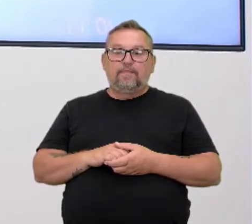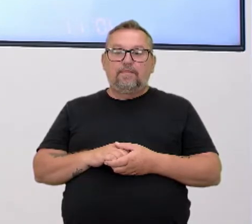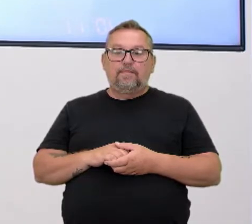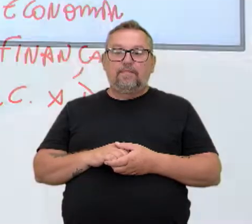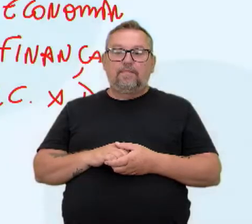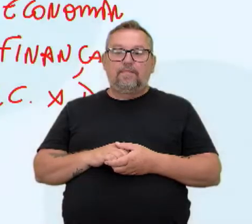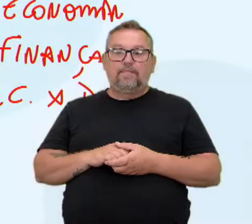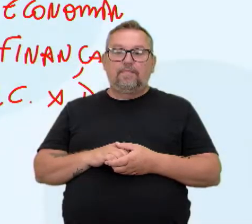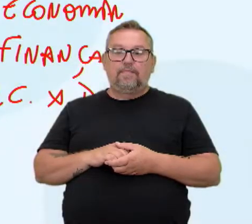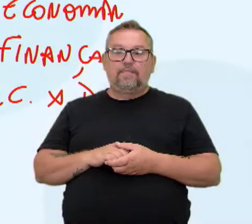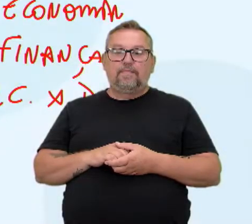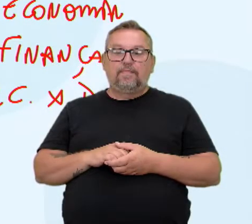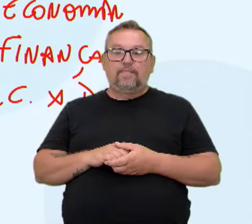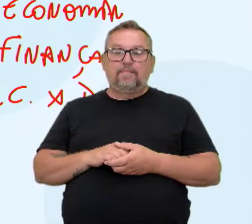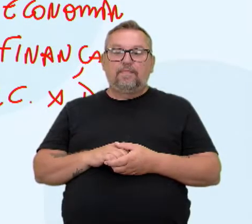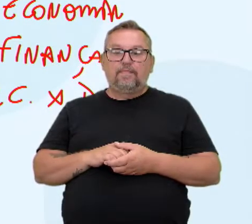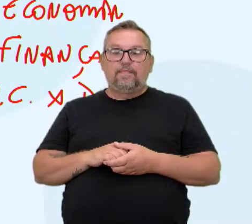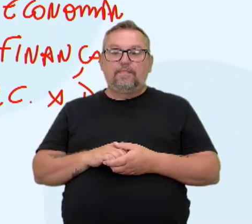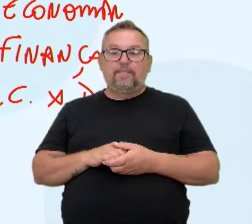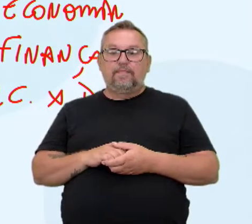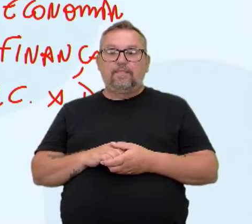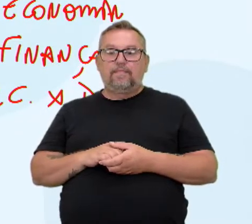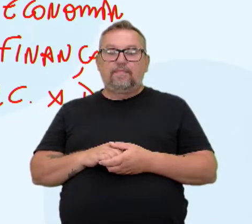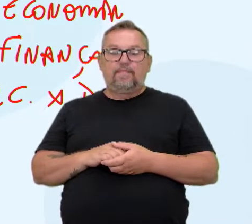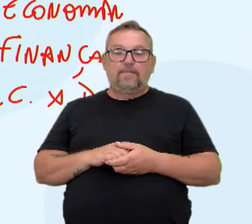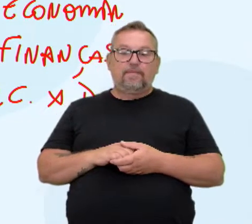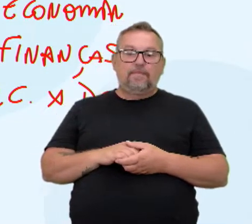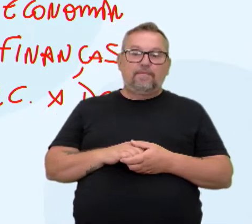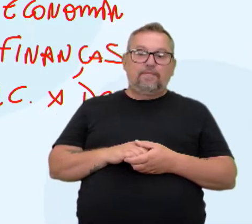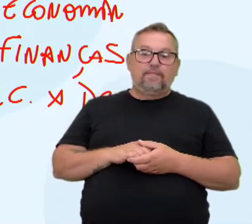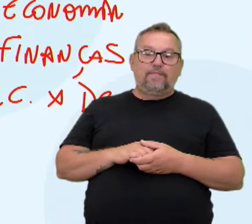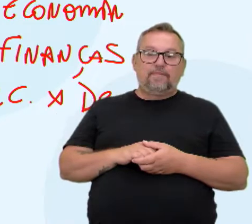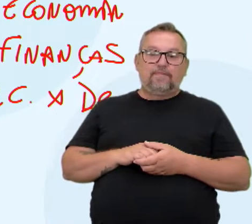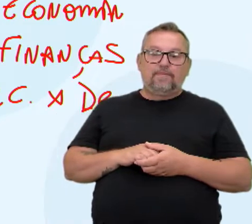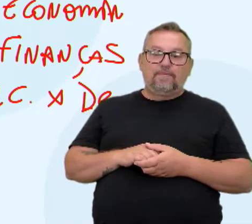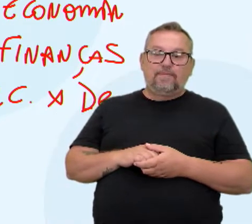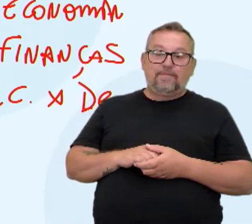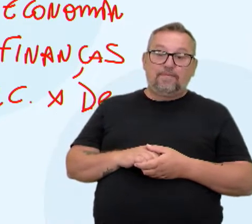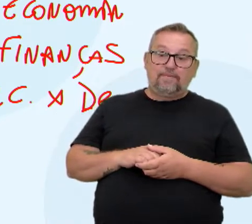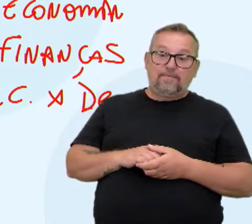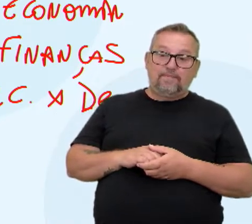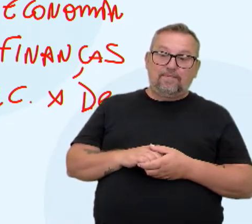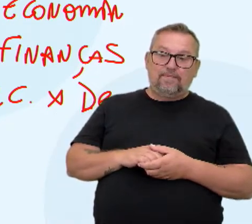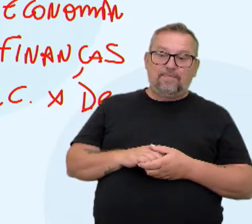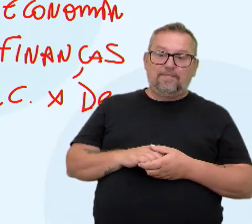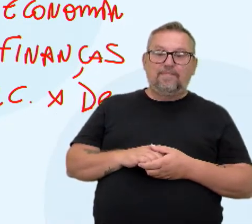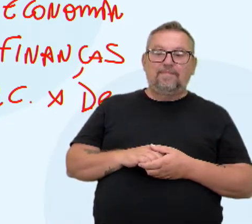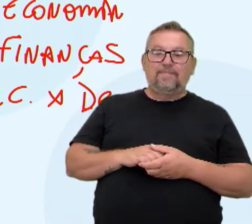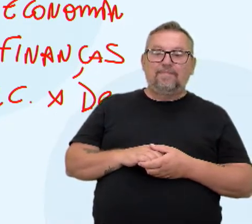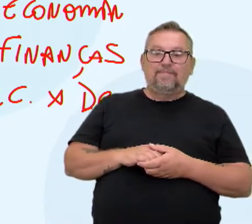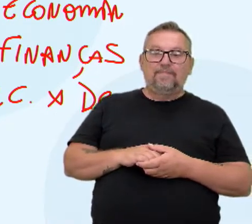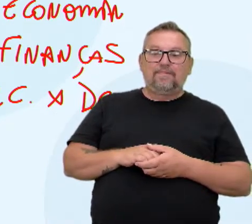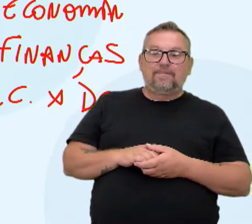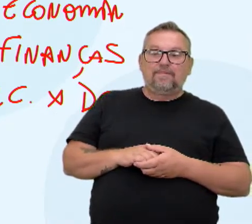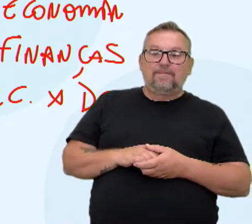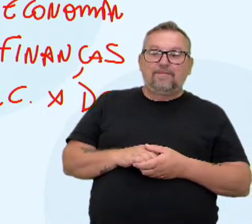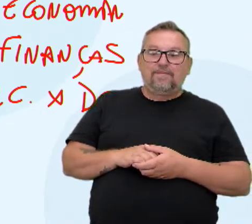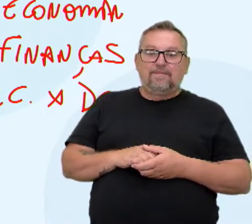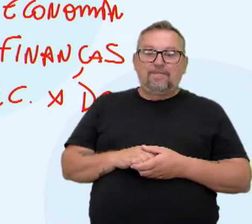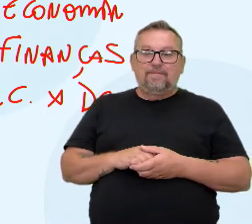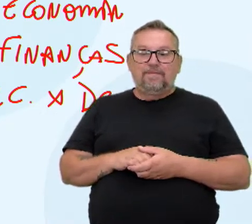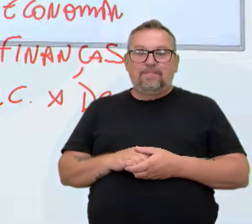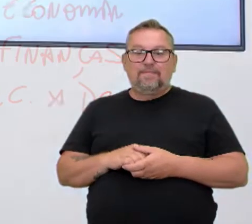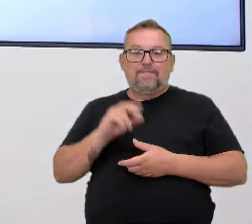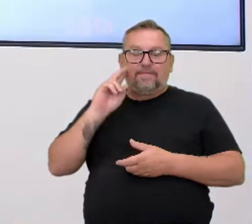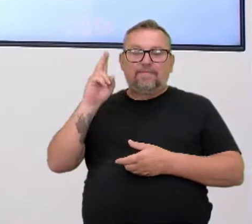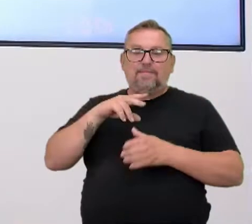projeto de vida, projetar financeiramente, tá? Cada um tem o seu, isso o Google não vai responder. Qual